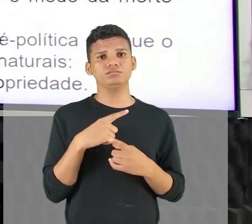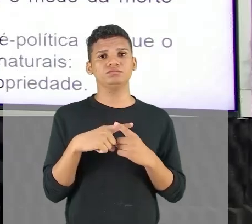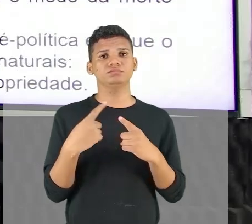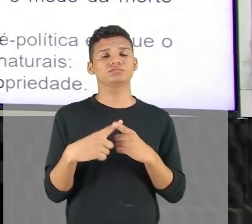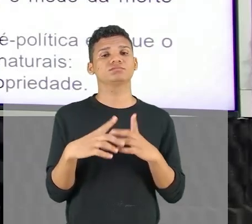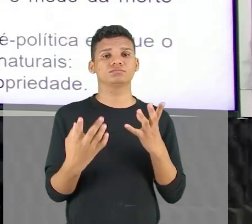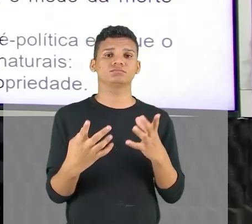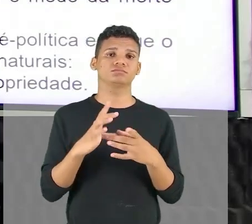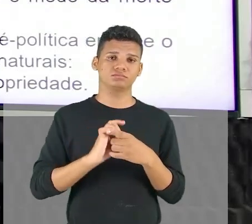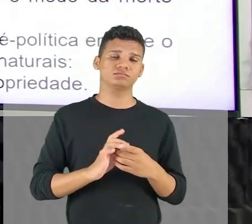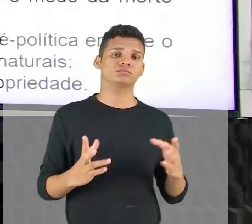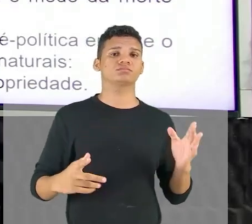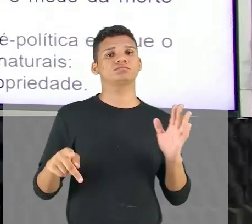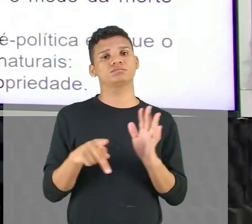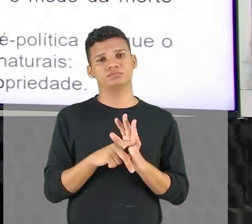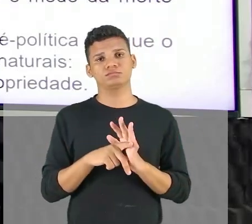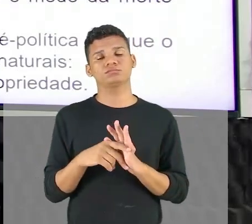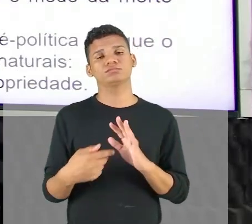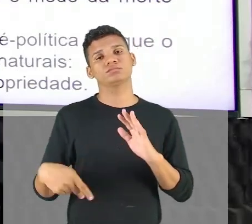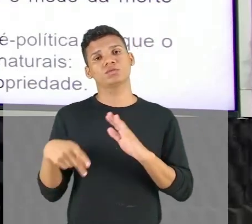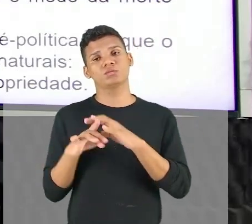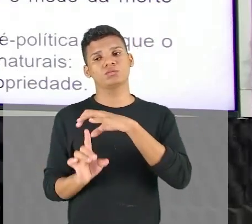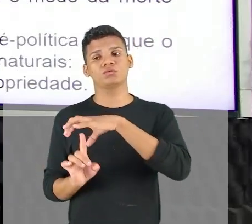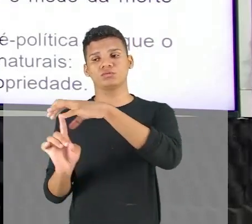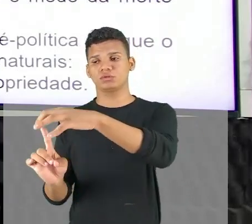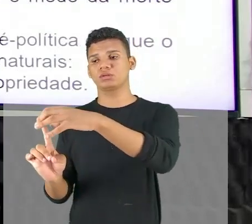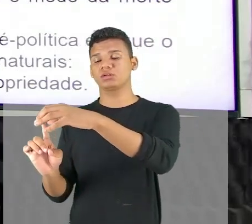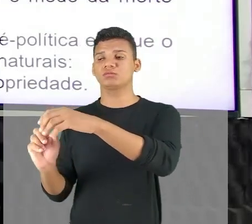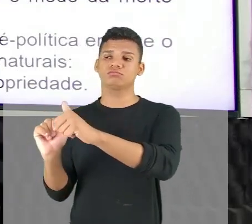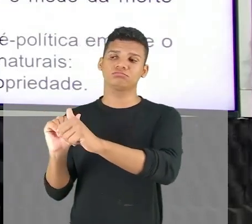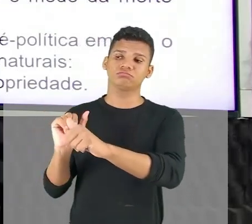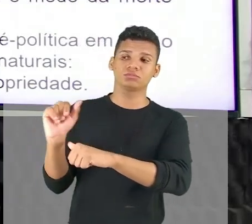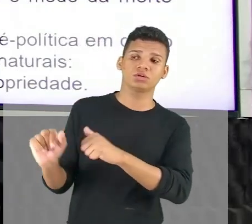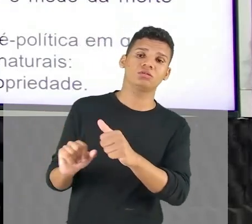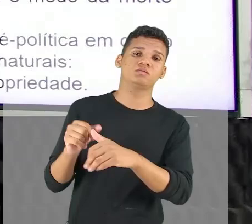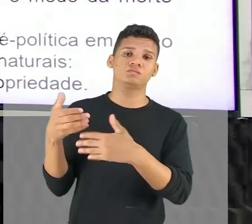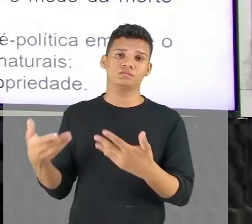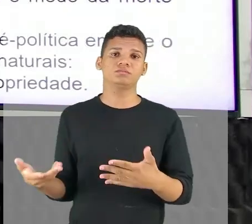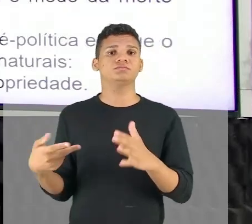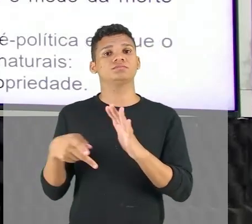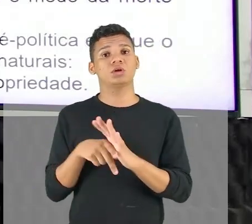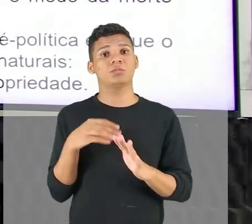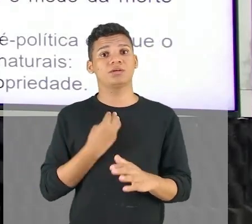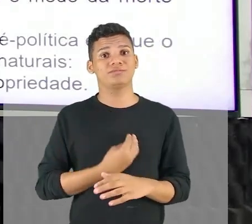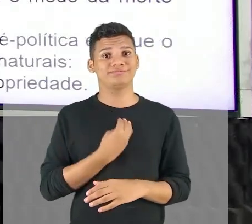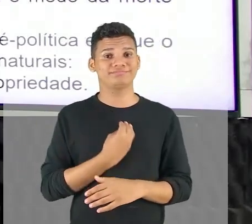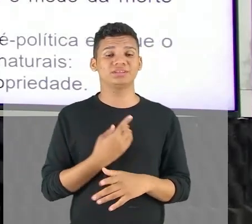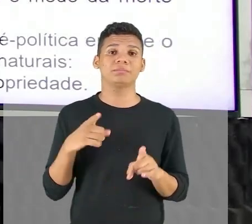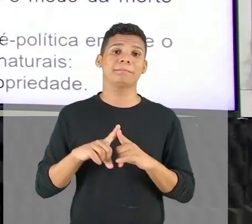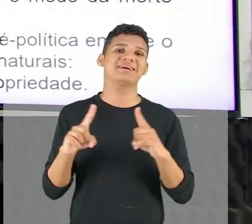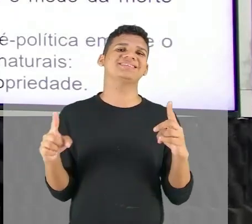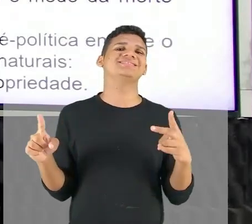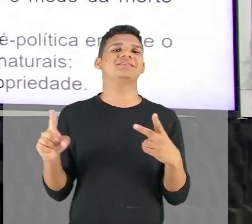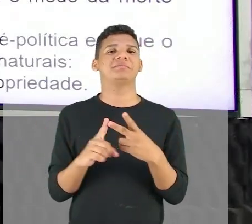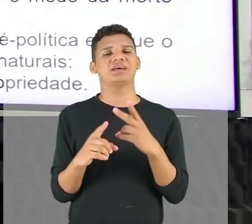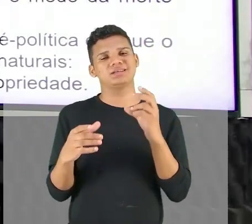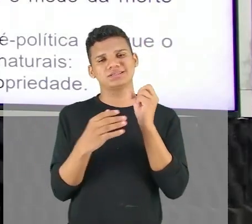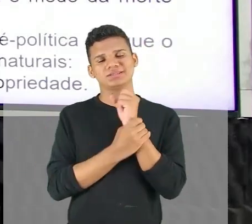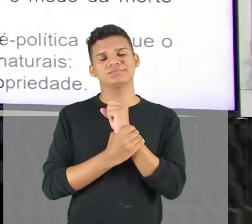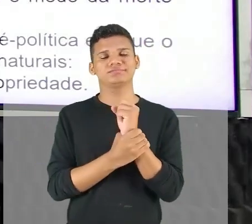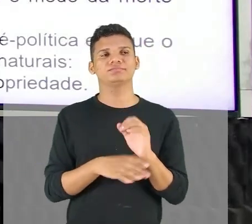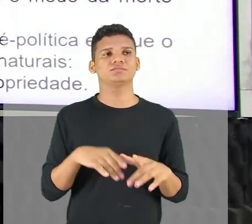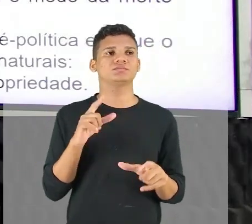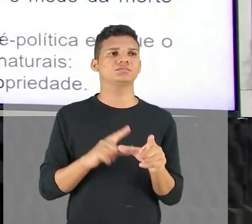sua liberdade para dar ela a um rei e, em troca dele, garantir a sua sobrevivência e segurança. Letra